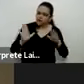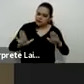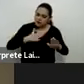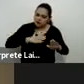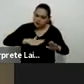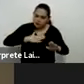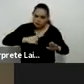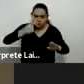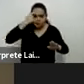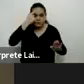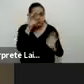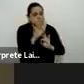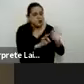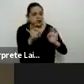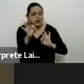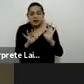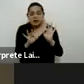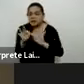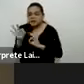querer voltar rápido,